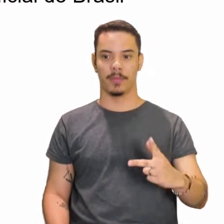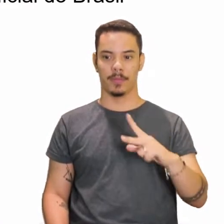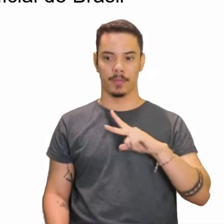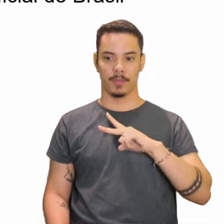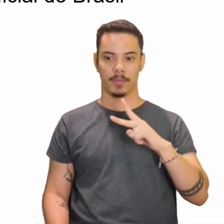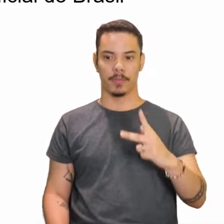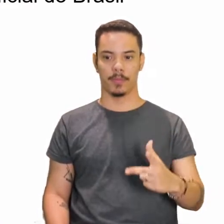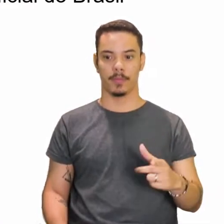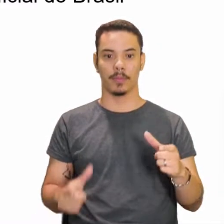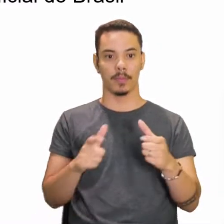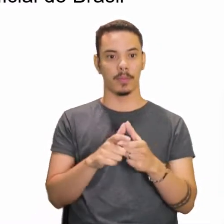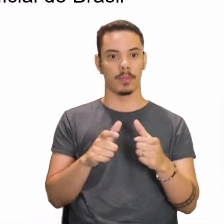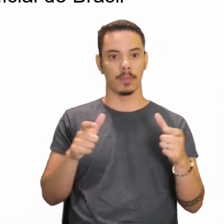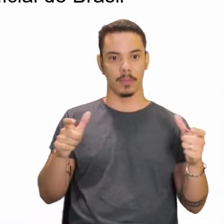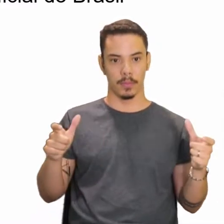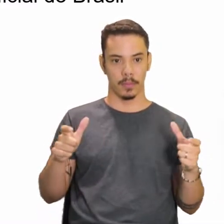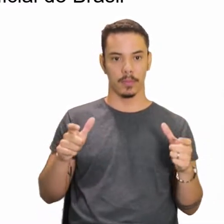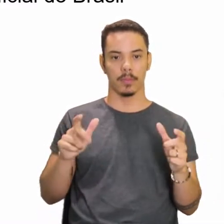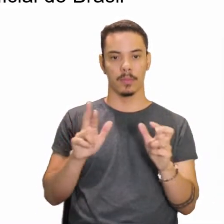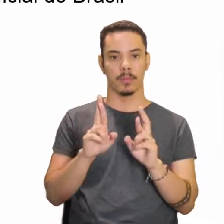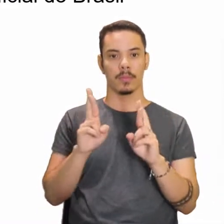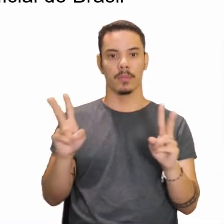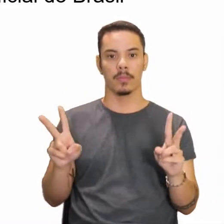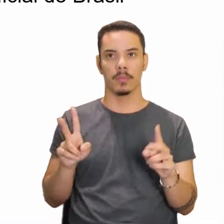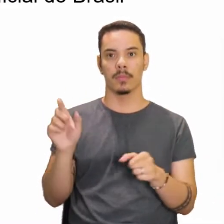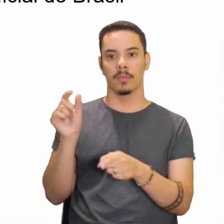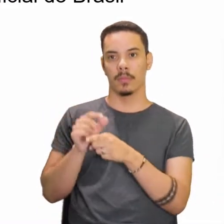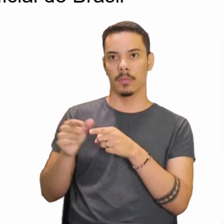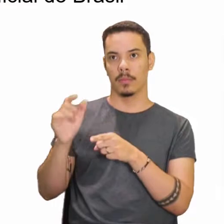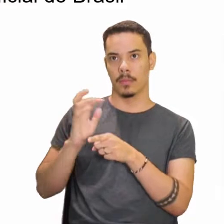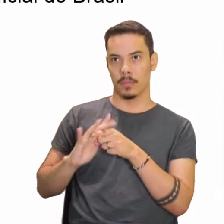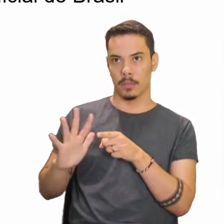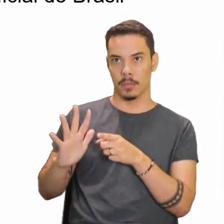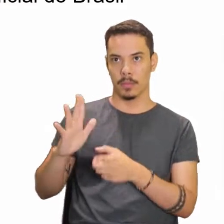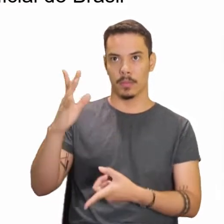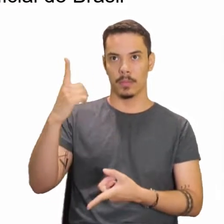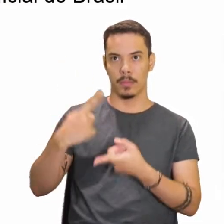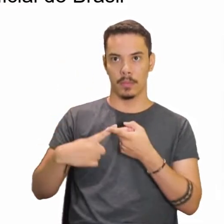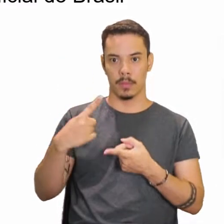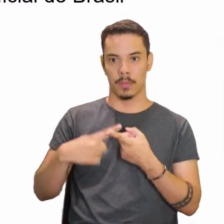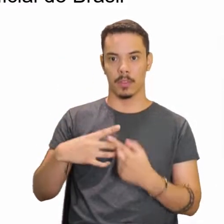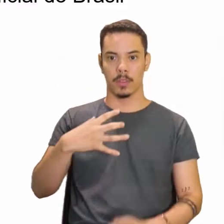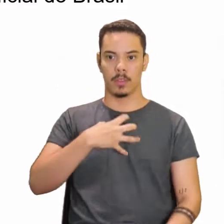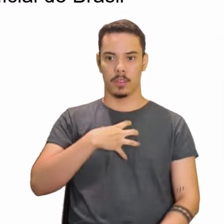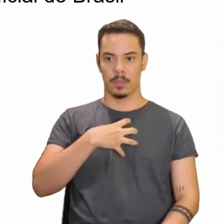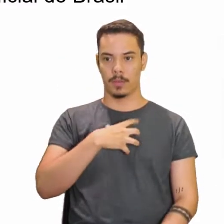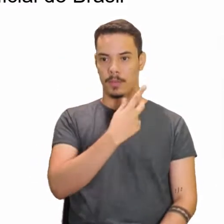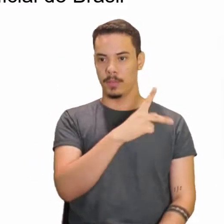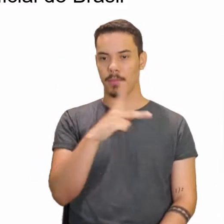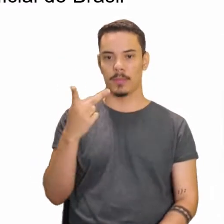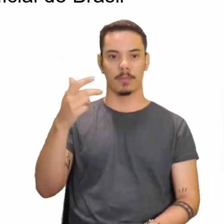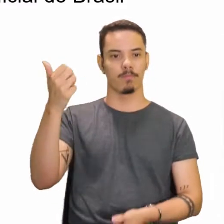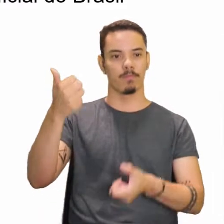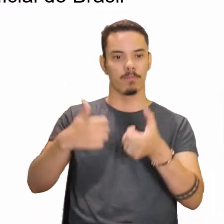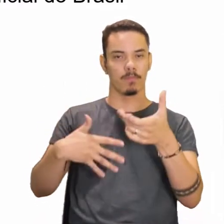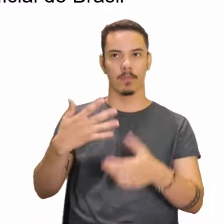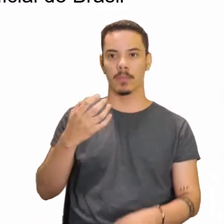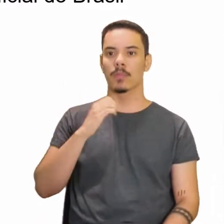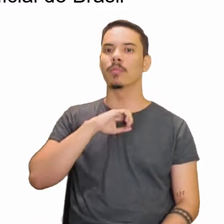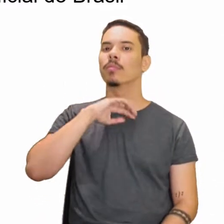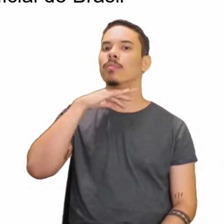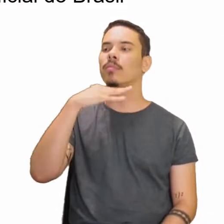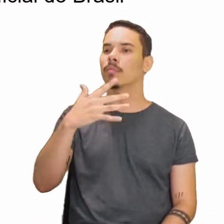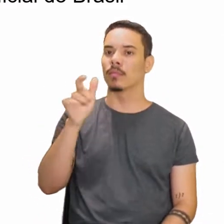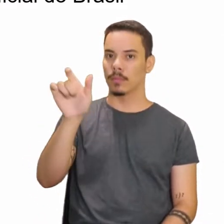As maiores diferenças são fonéticas, ou seja, a forma como se pronunciam as palavras.